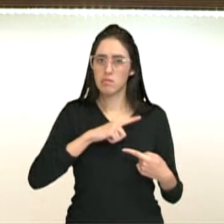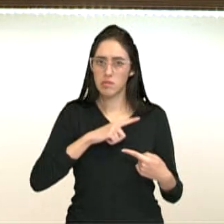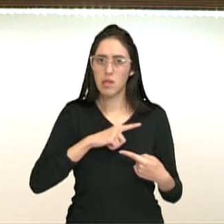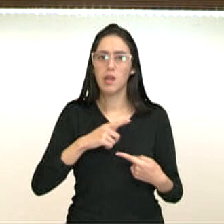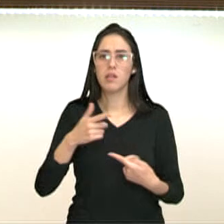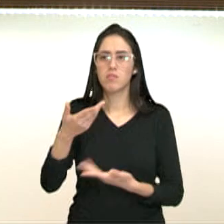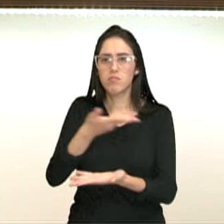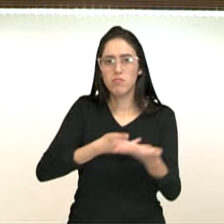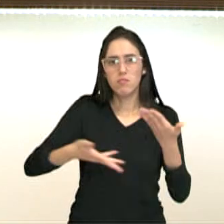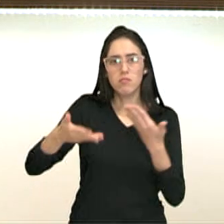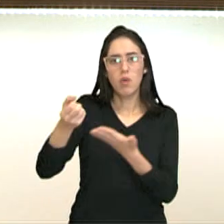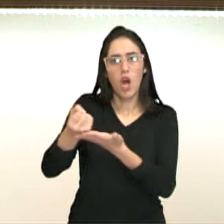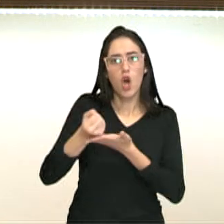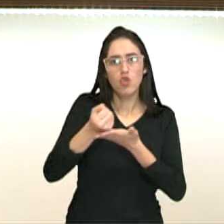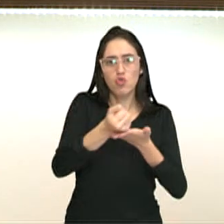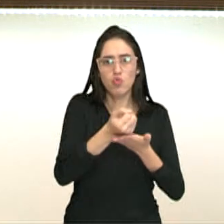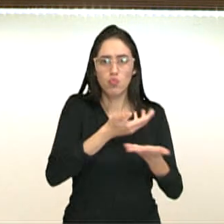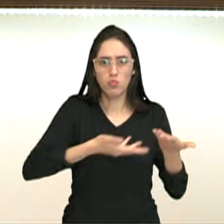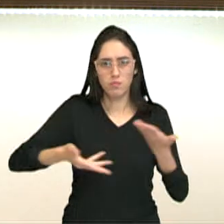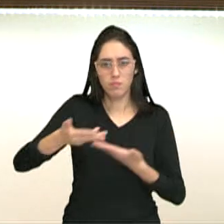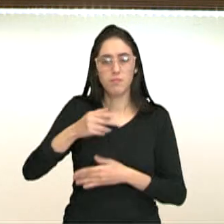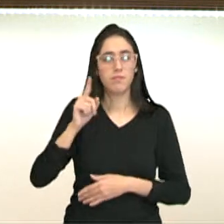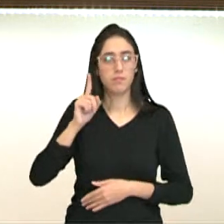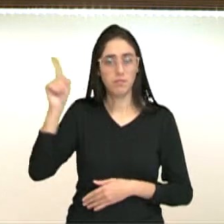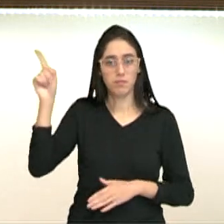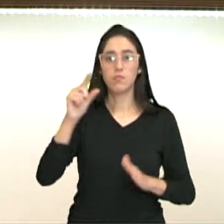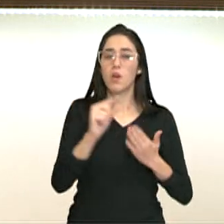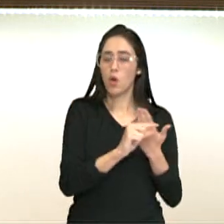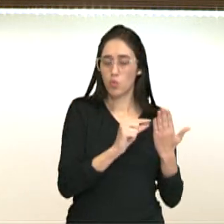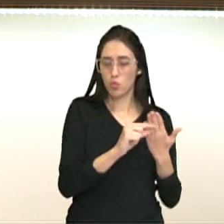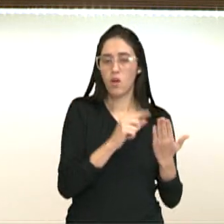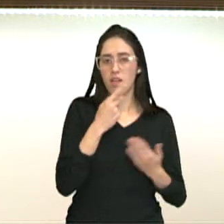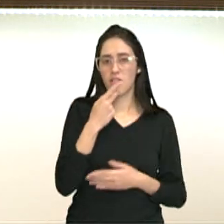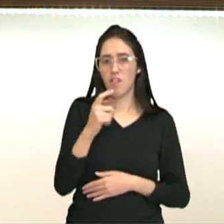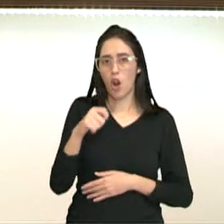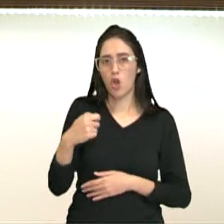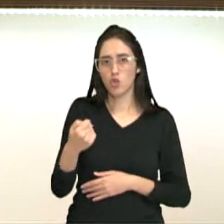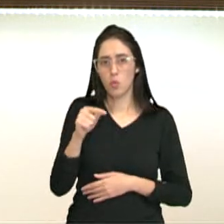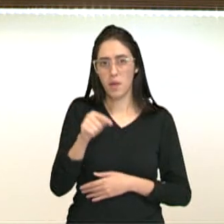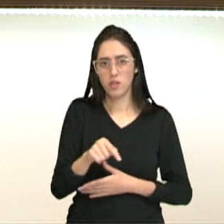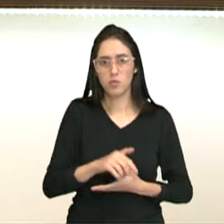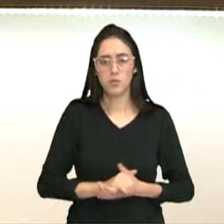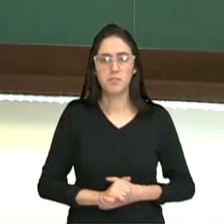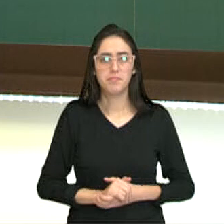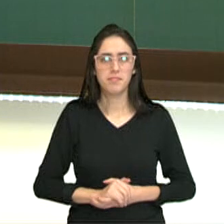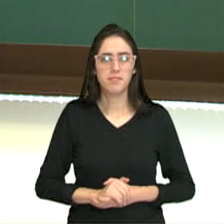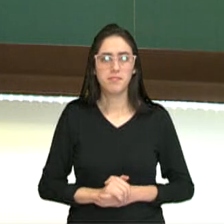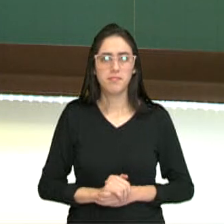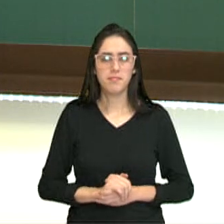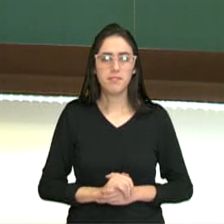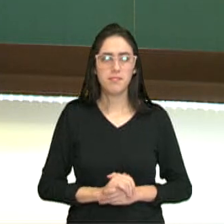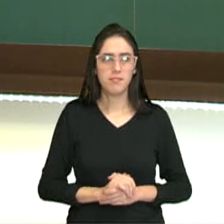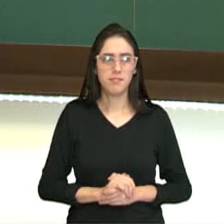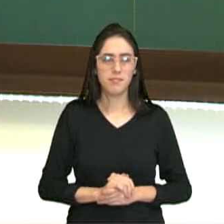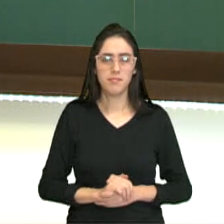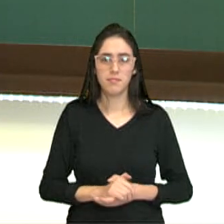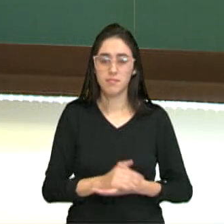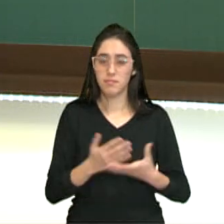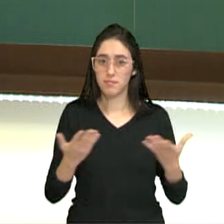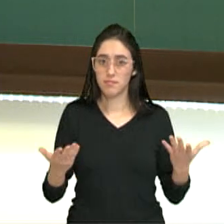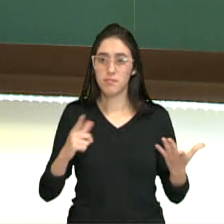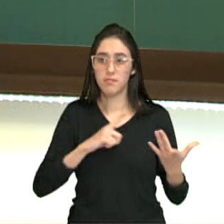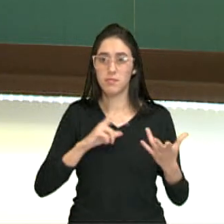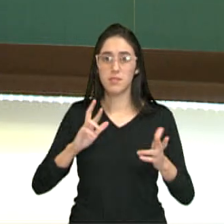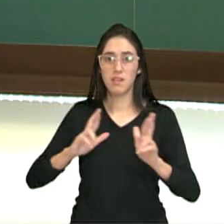de favores, que o autor também discute bastante ao longo de sua obra. Então, essa relação